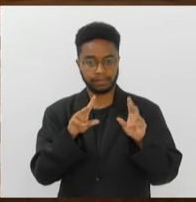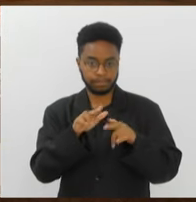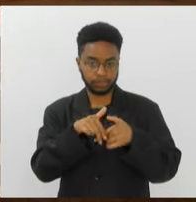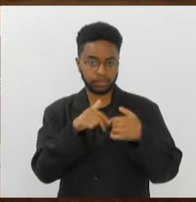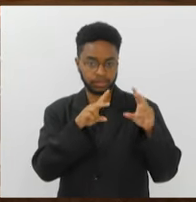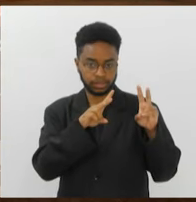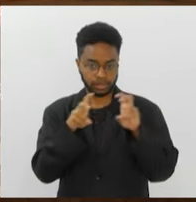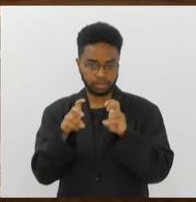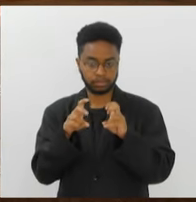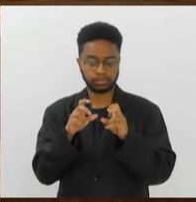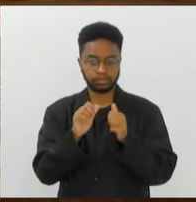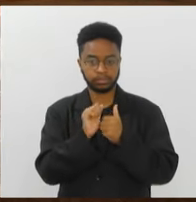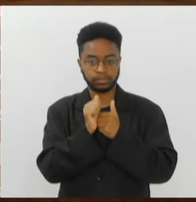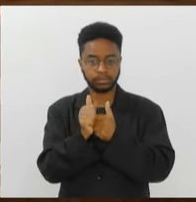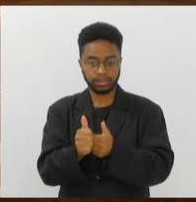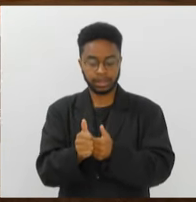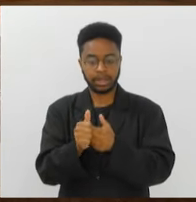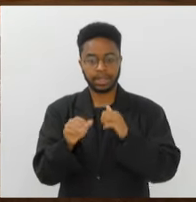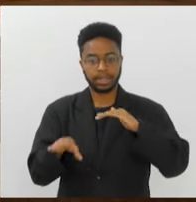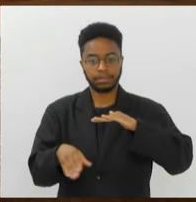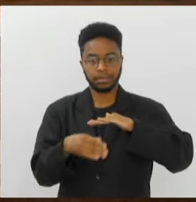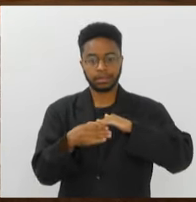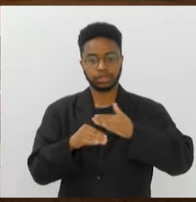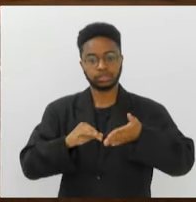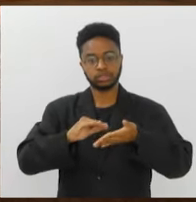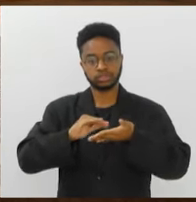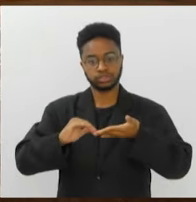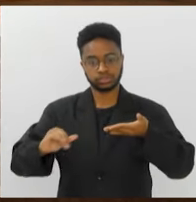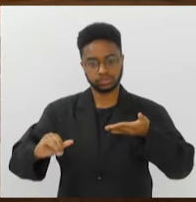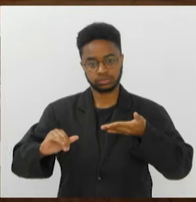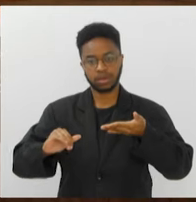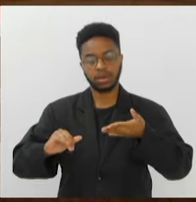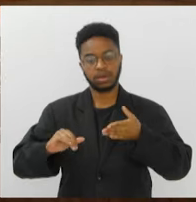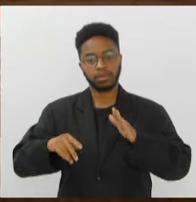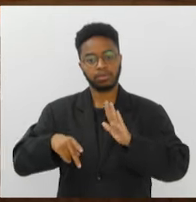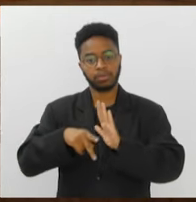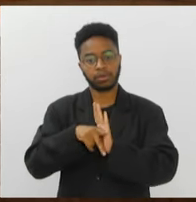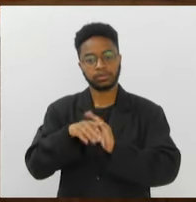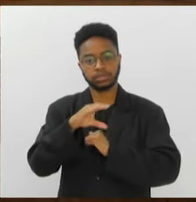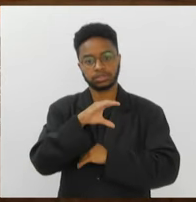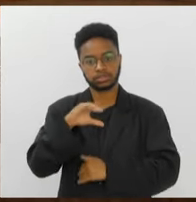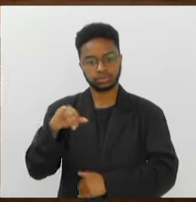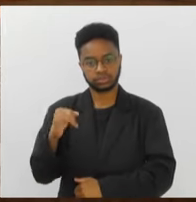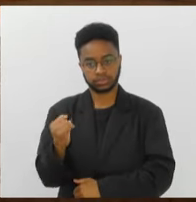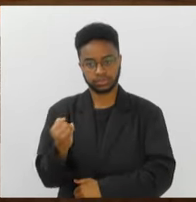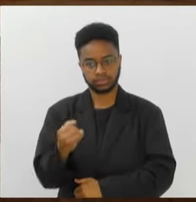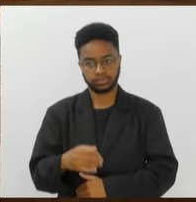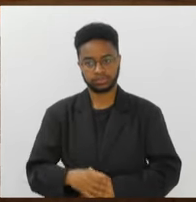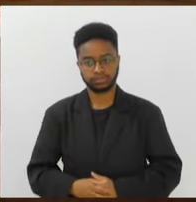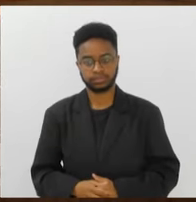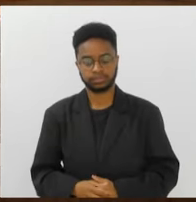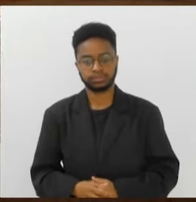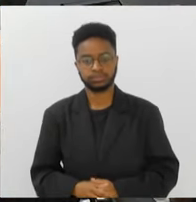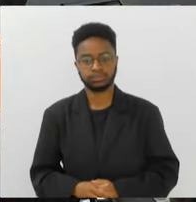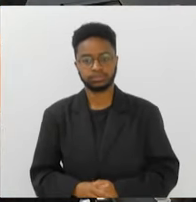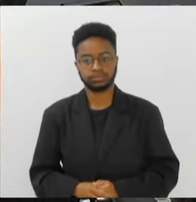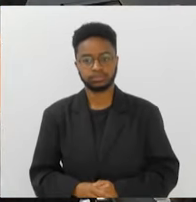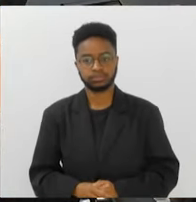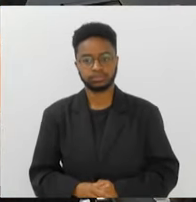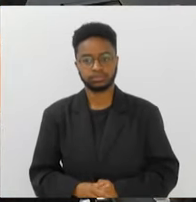acompanhando a emenda supressiva da Comissão de Constituição e Justiça.